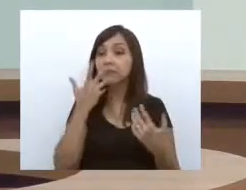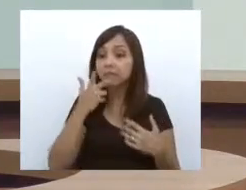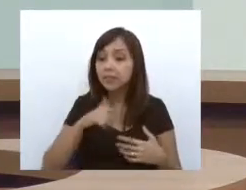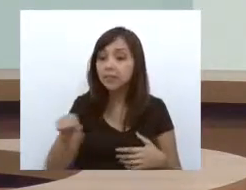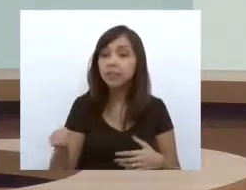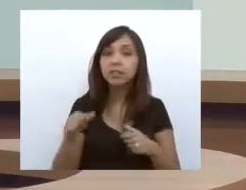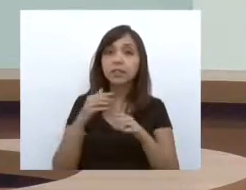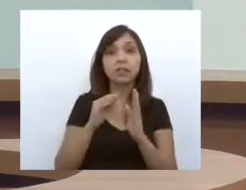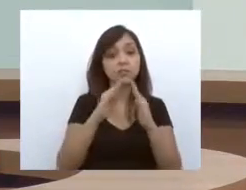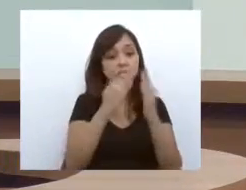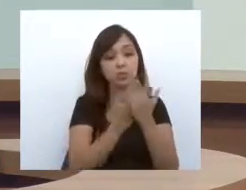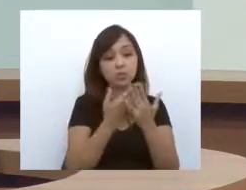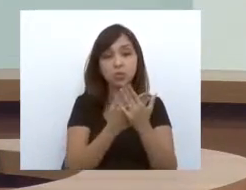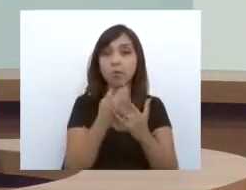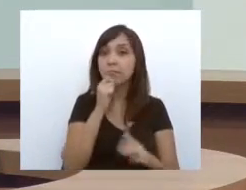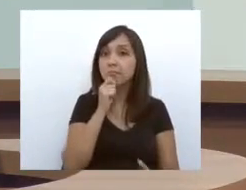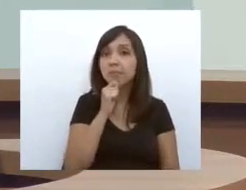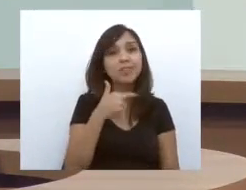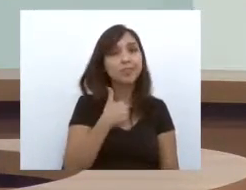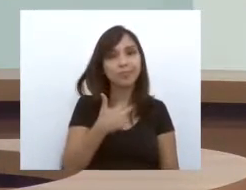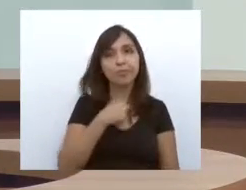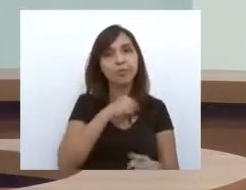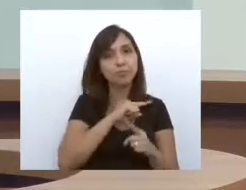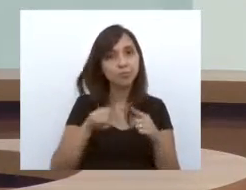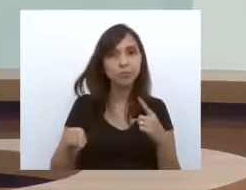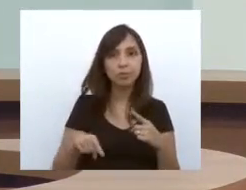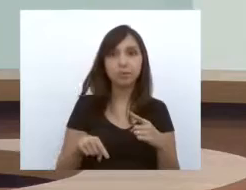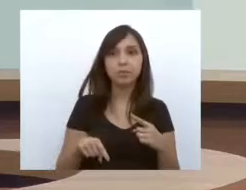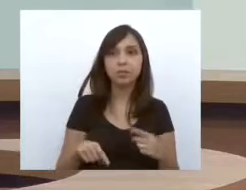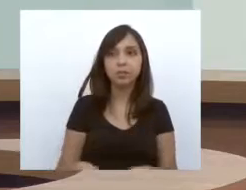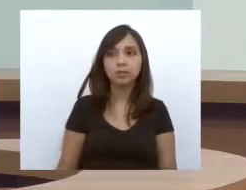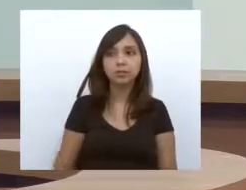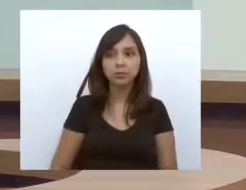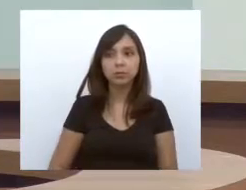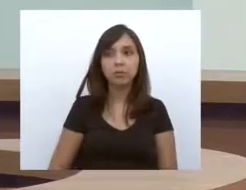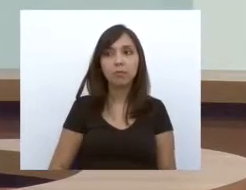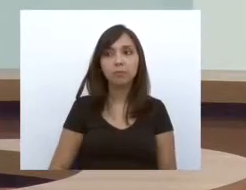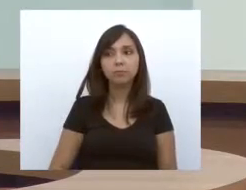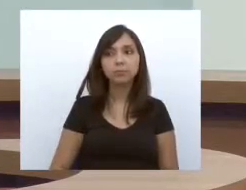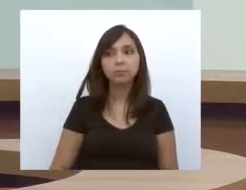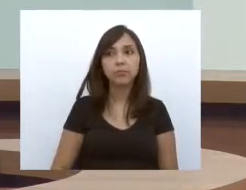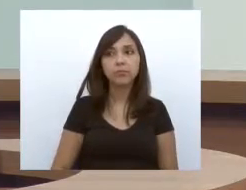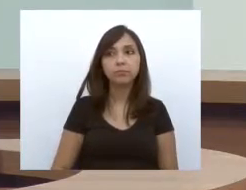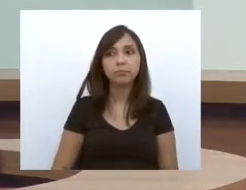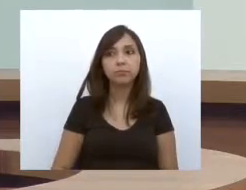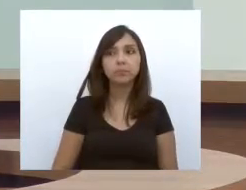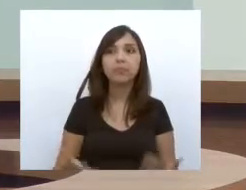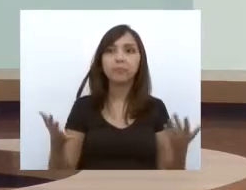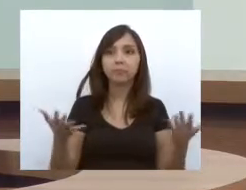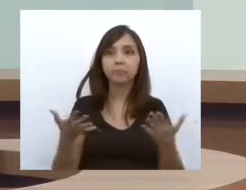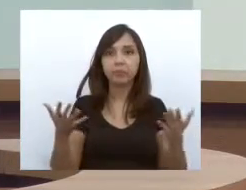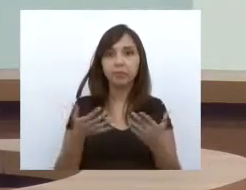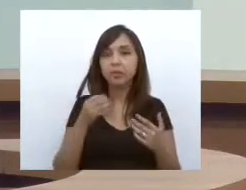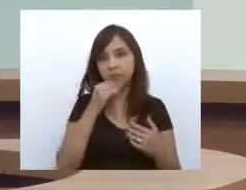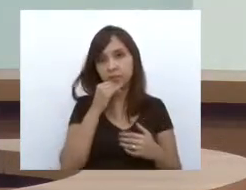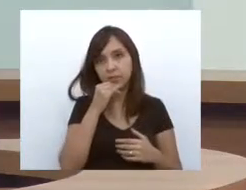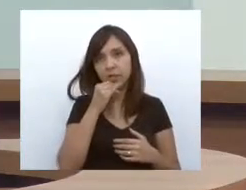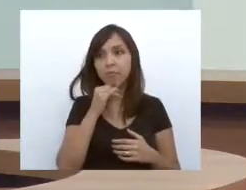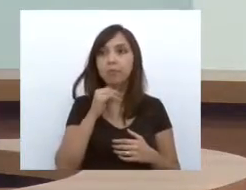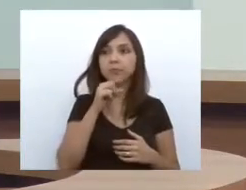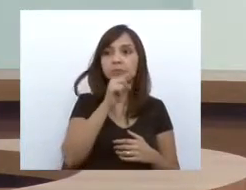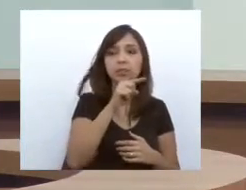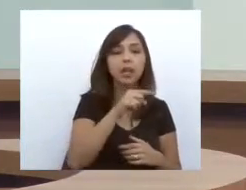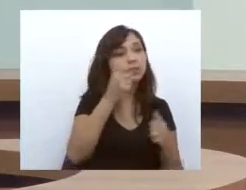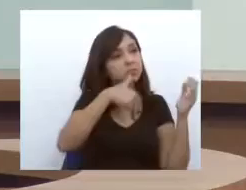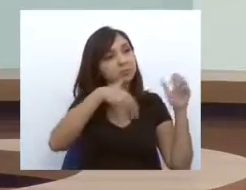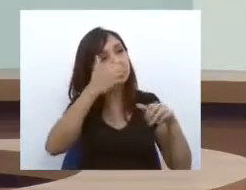nem um adolescente fora da escola. Nós somos contra. Agora, o que não pode é simplesmente, vereador, pegar e